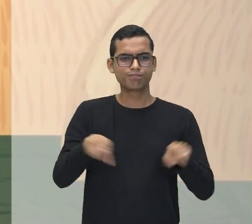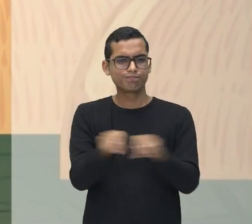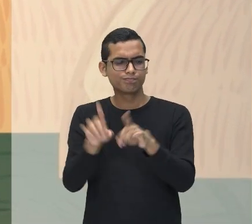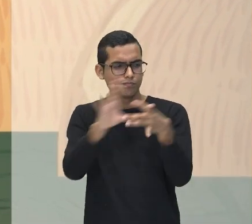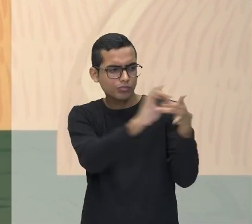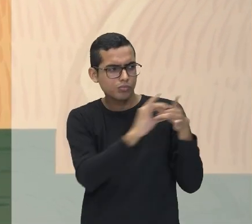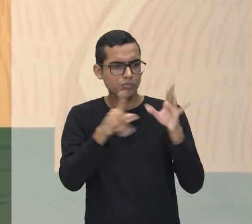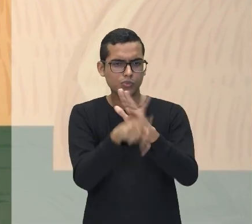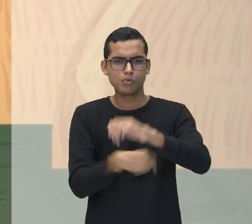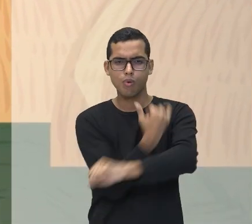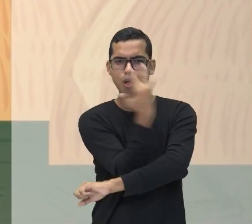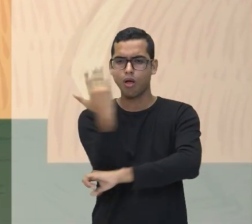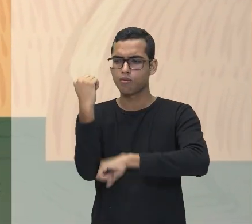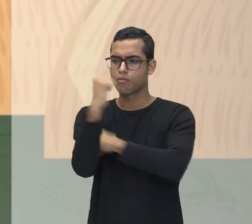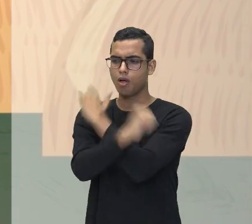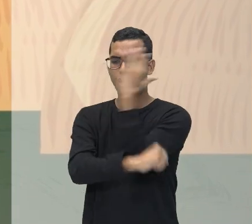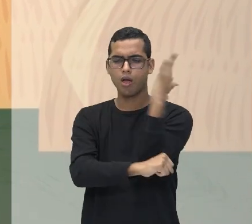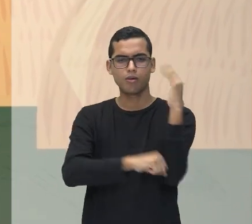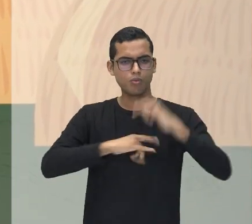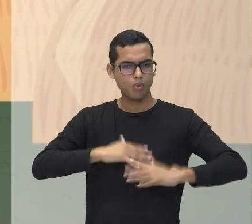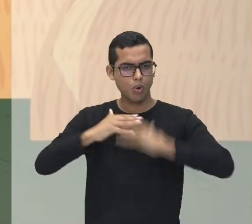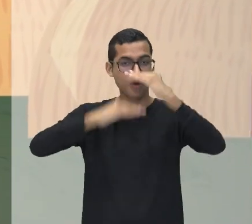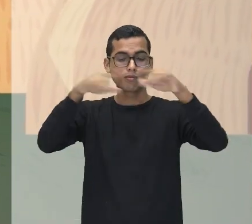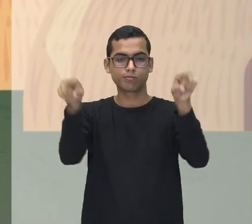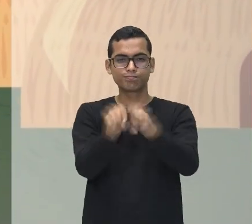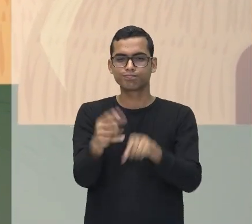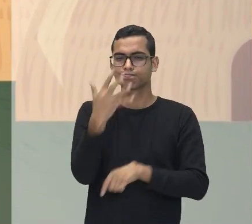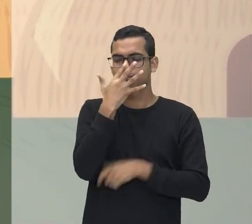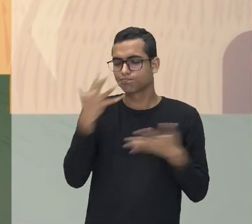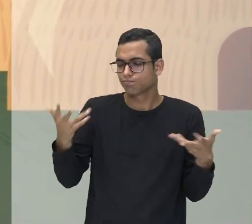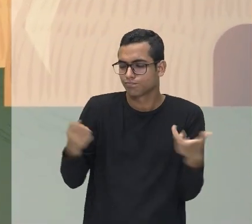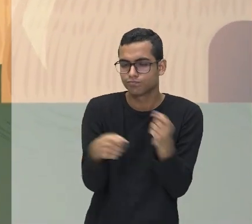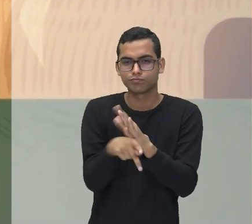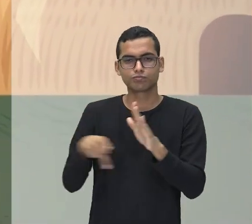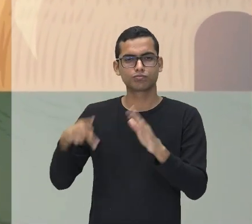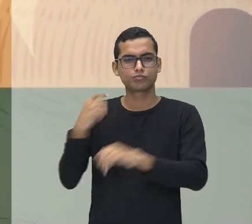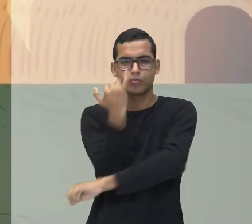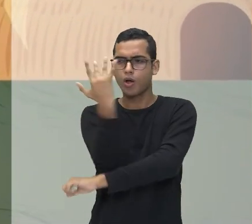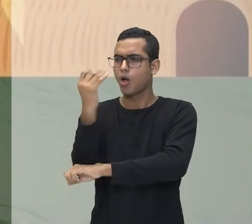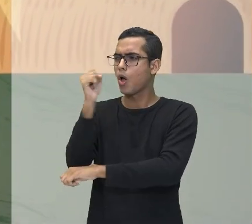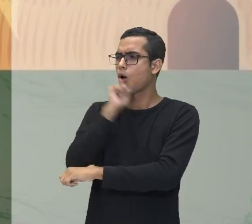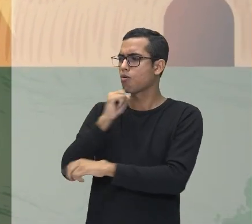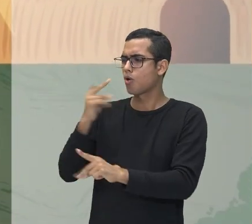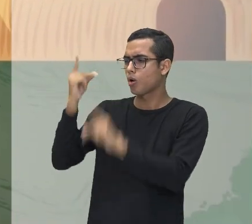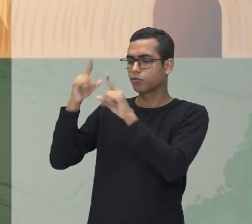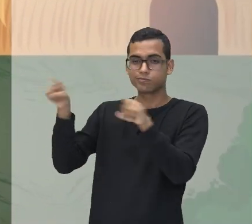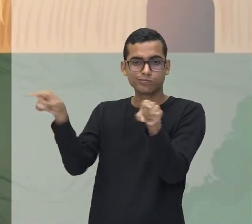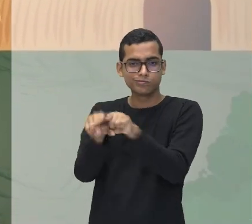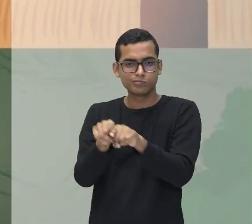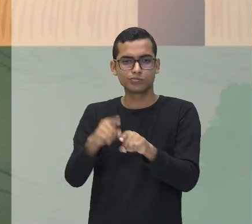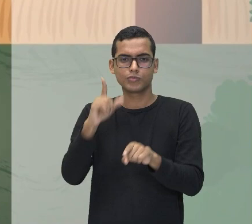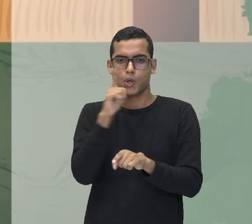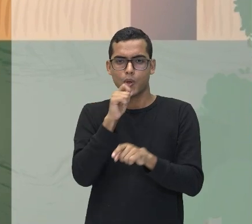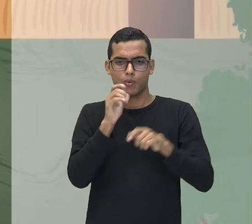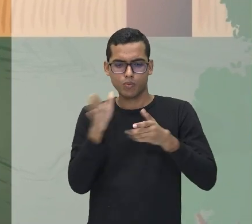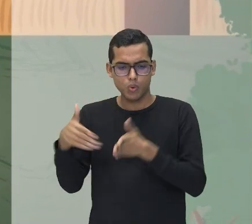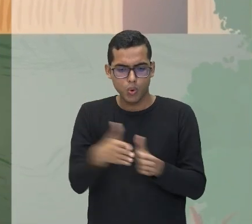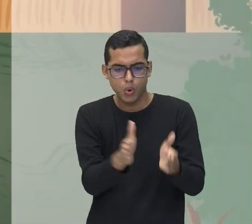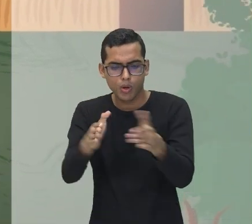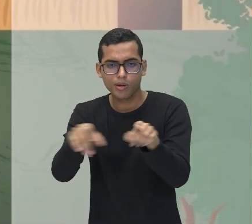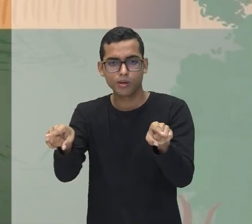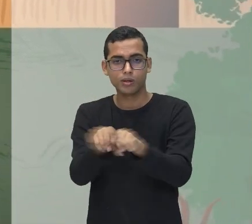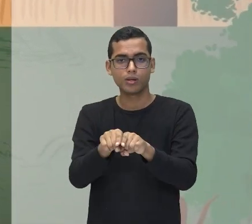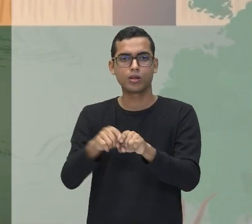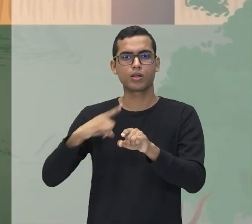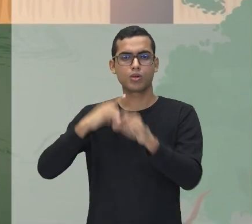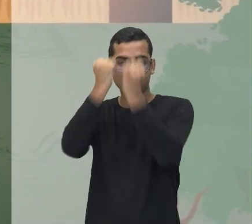natureza floresce. Dentro da exuberância das árvores antigas e das correntes dos rios, a pagelança é uma